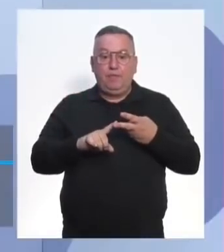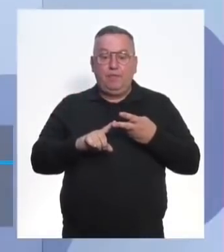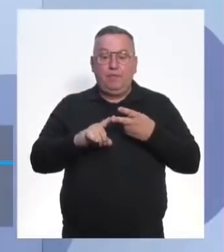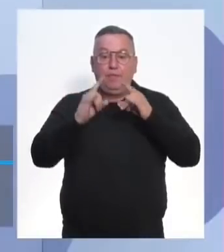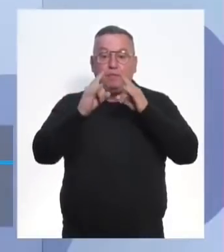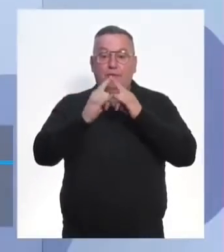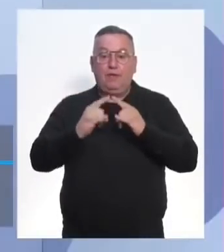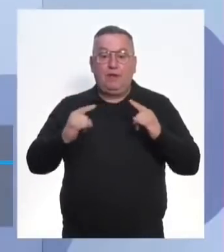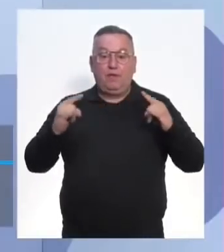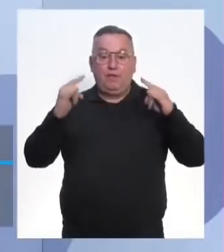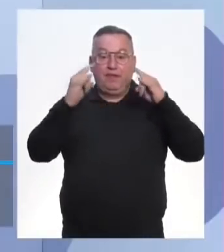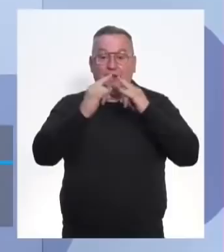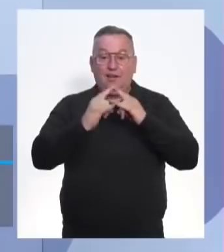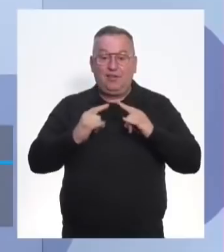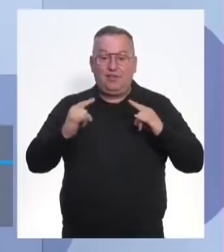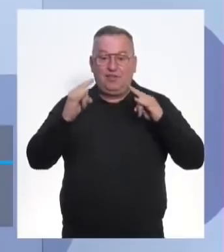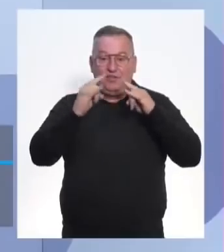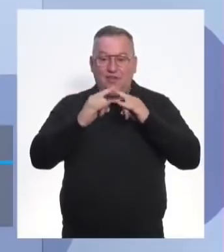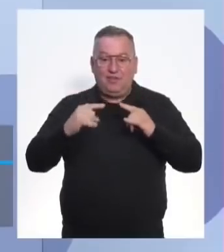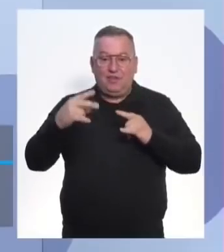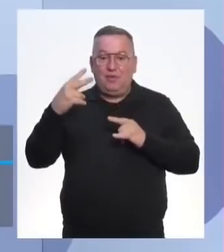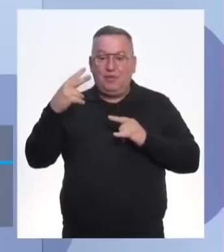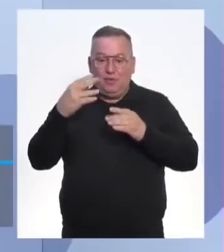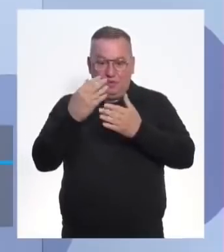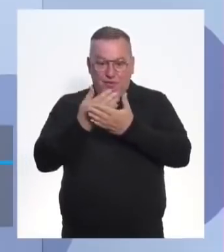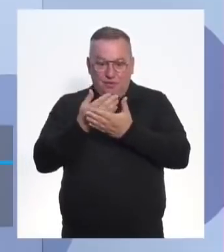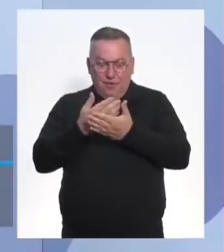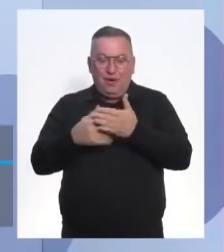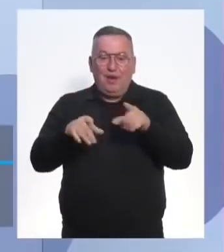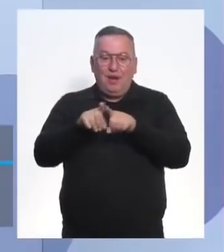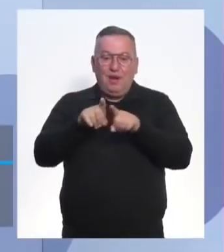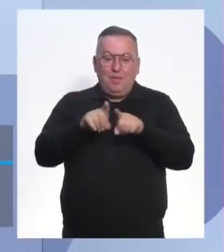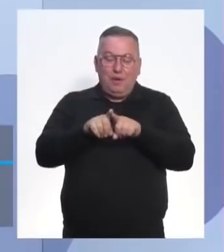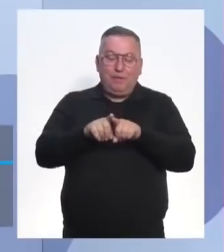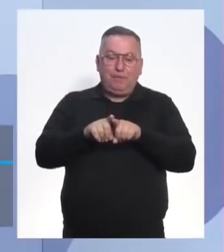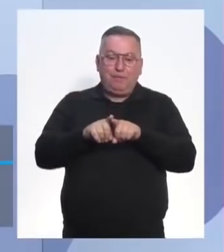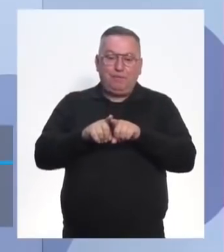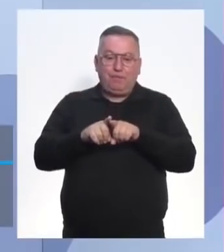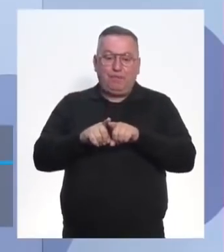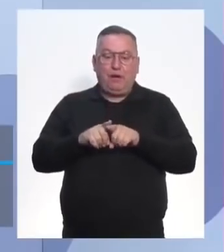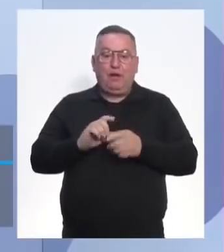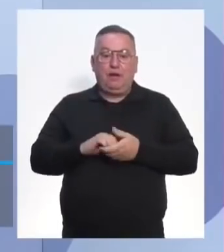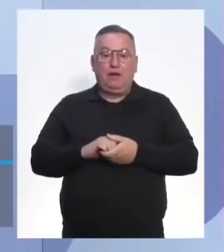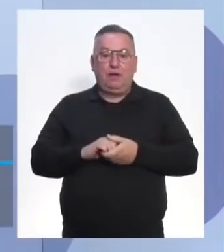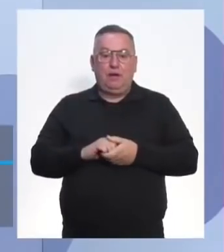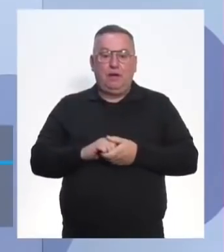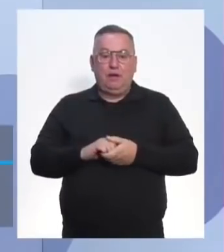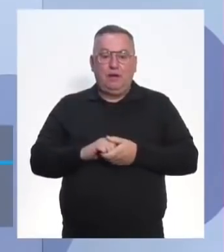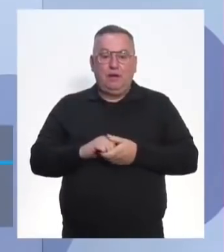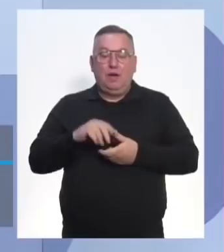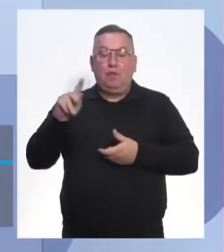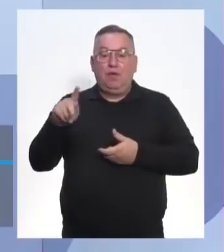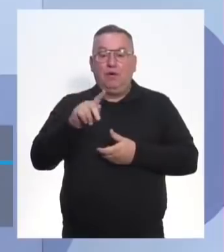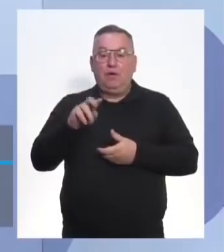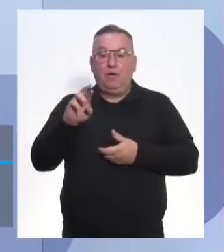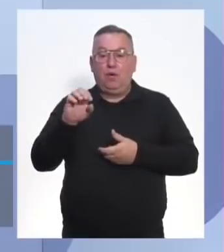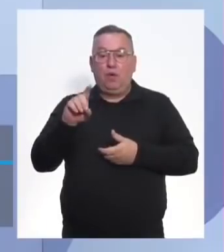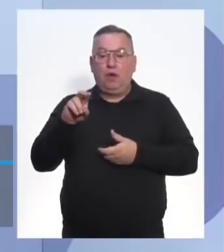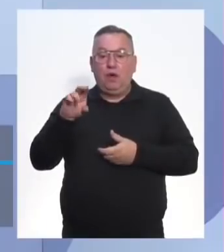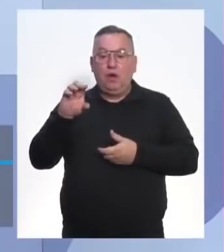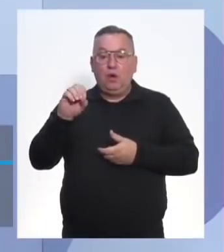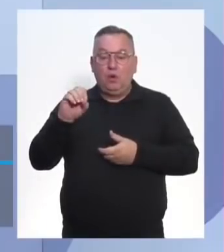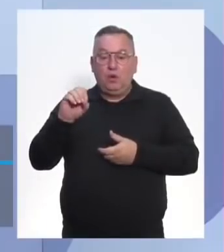São Vicente, com 2 escolas. A Jardim São João, com o professor Rodrigo. Não, mentira,